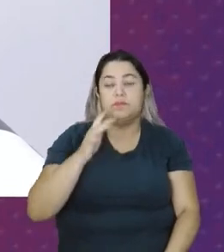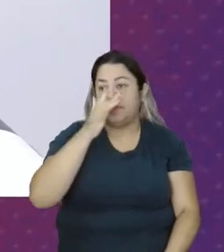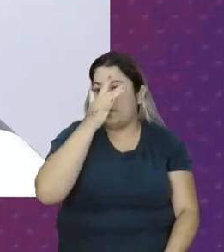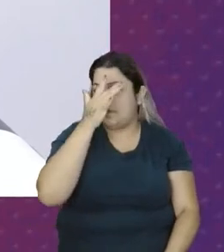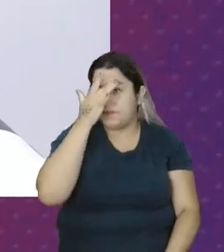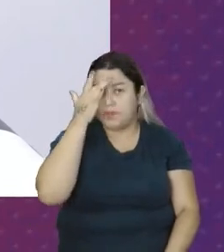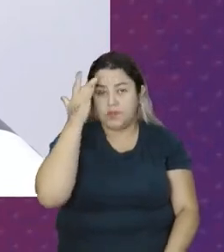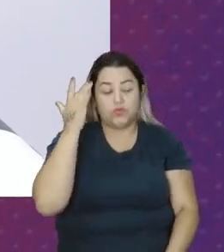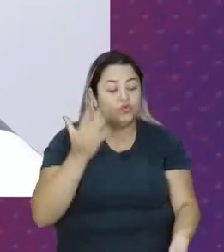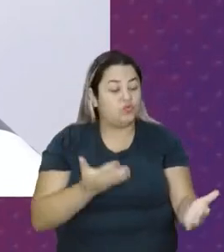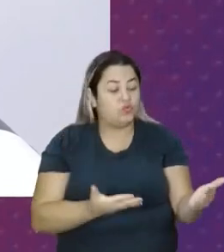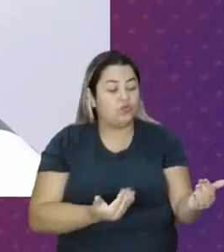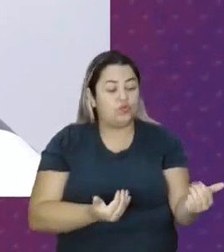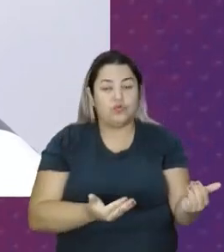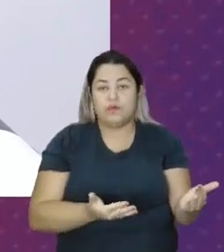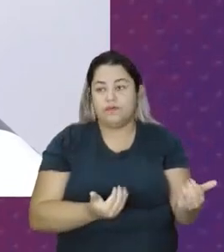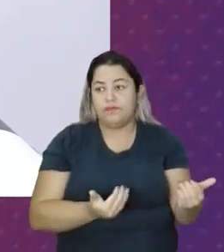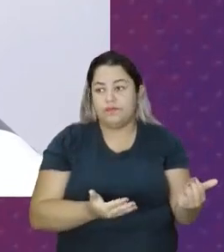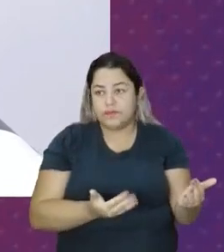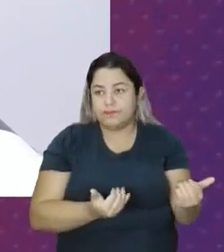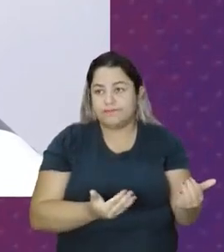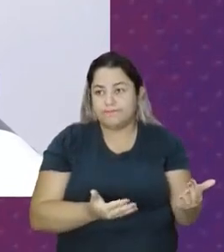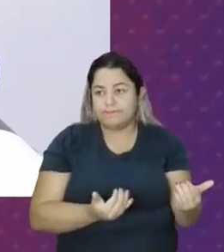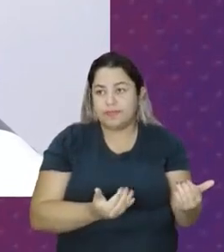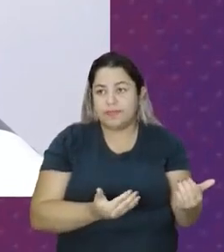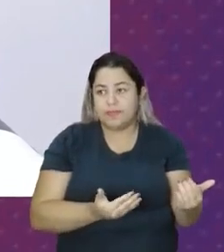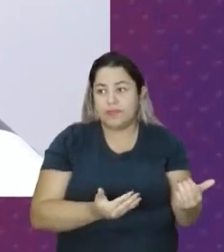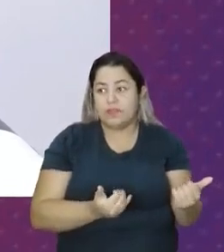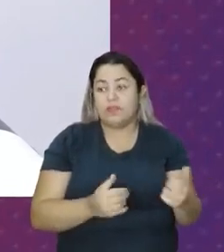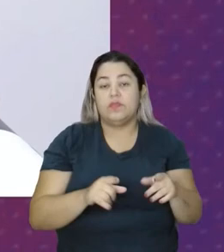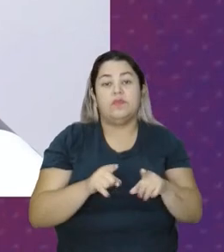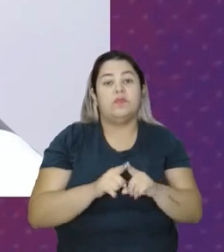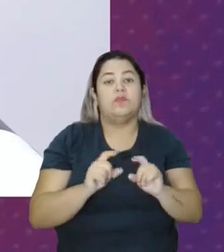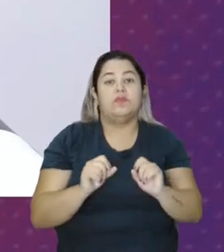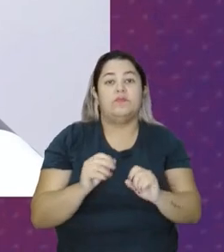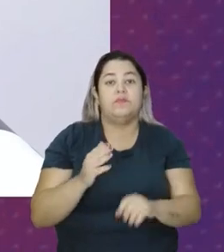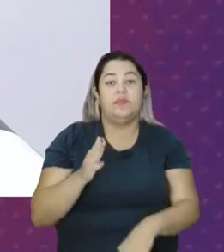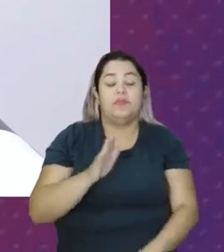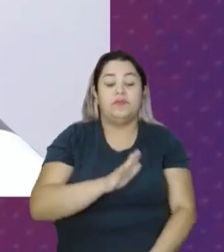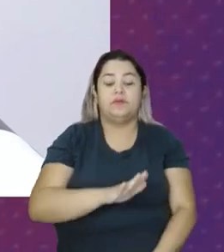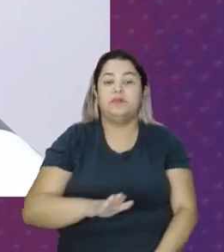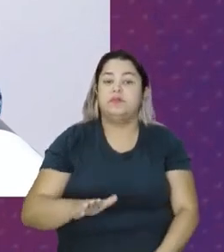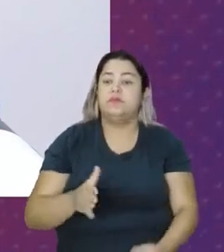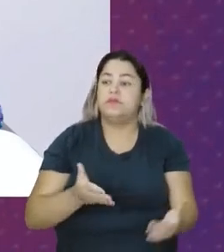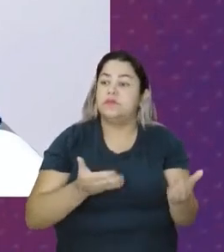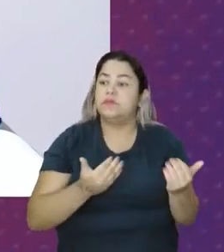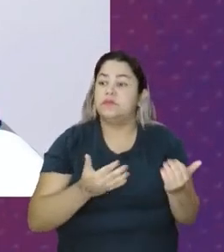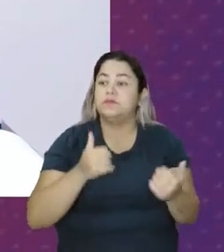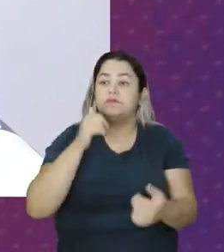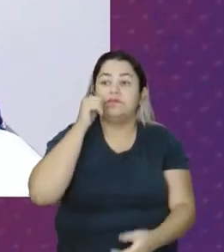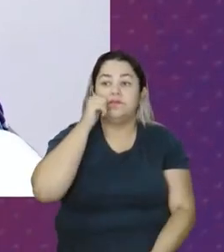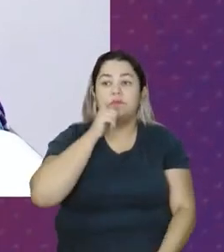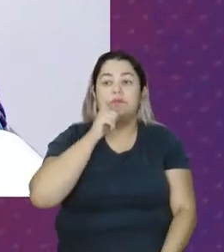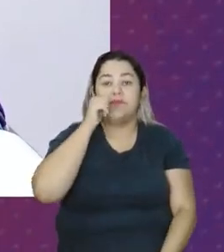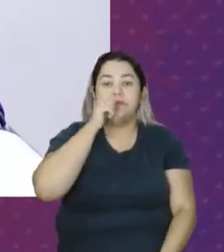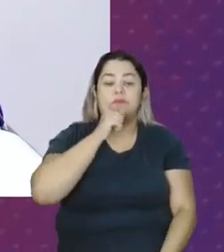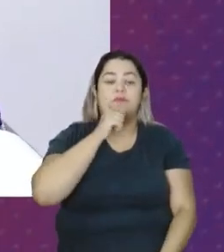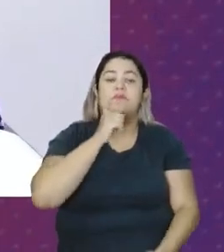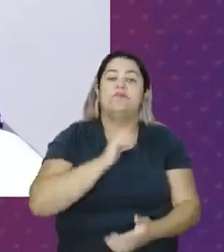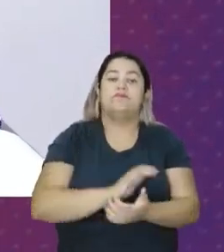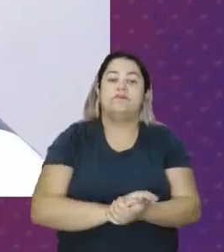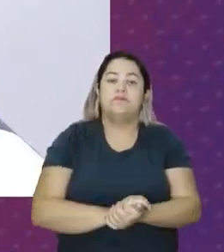muito jovens, né? Eram capturados, crianças, mulheres e todos muito